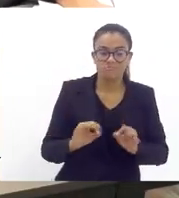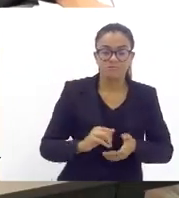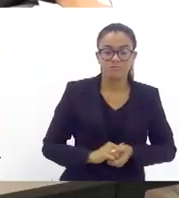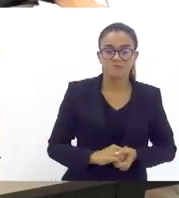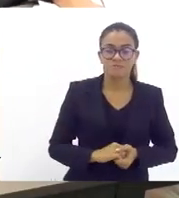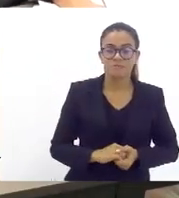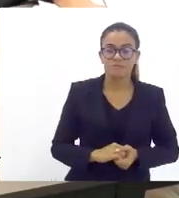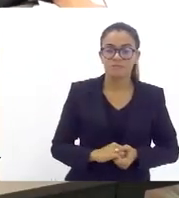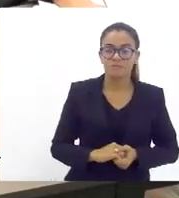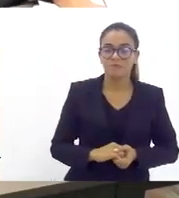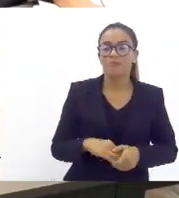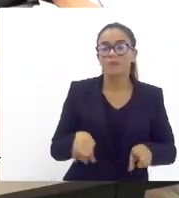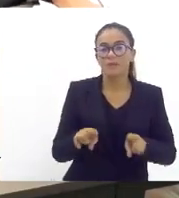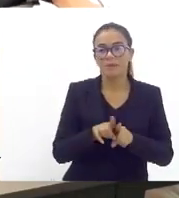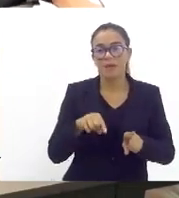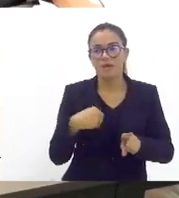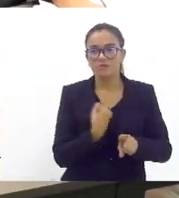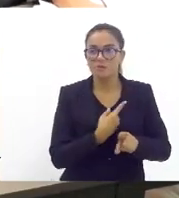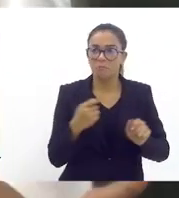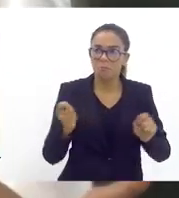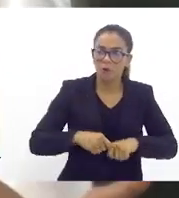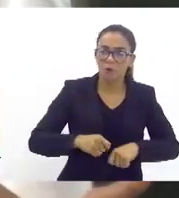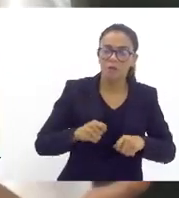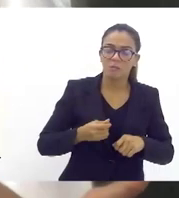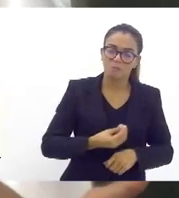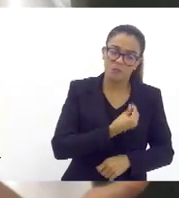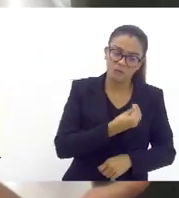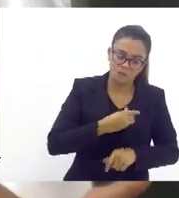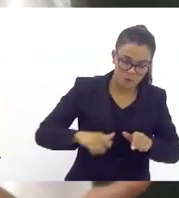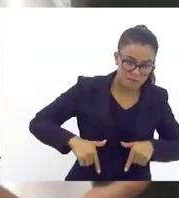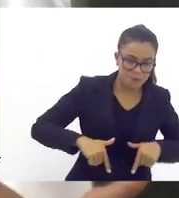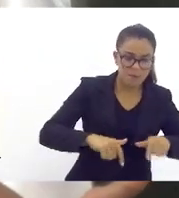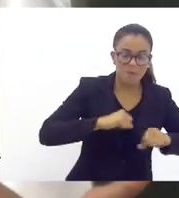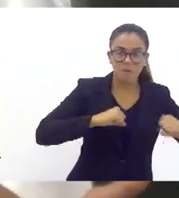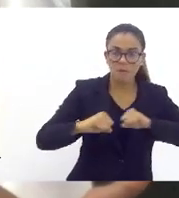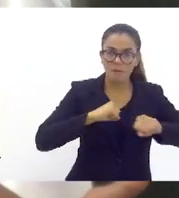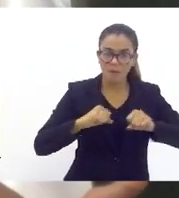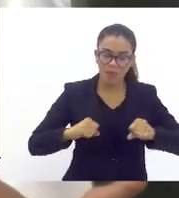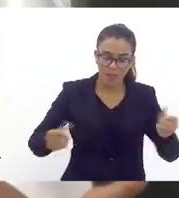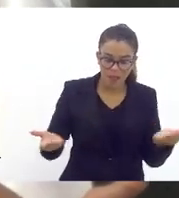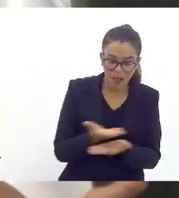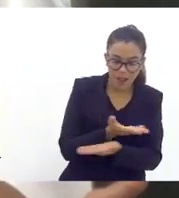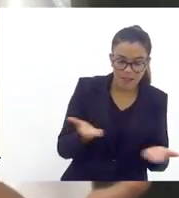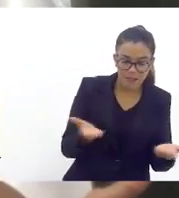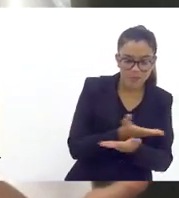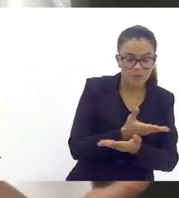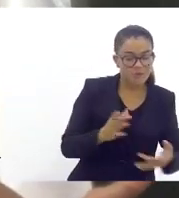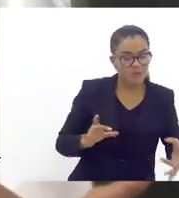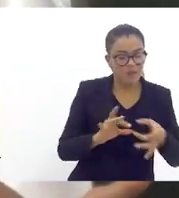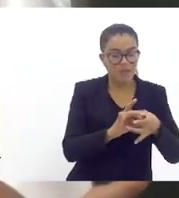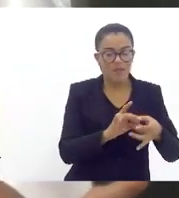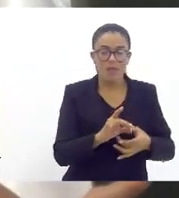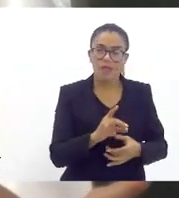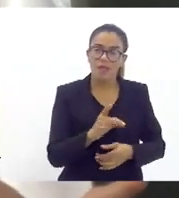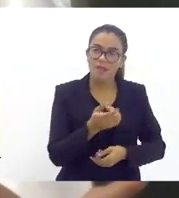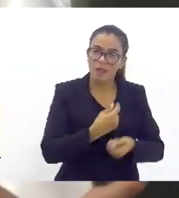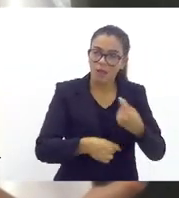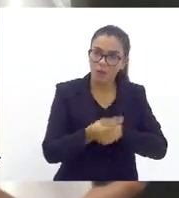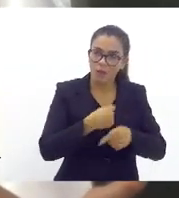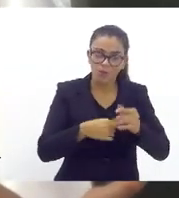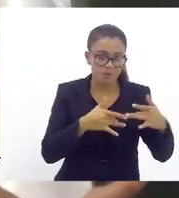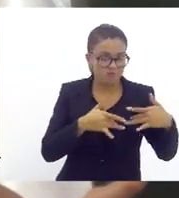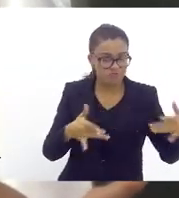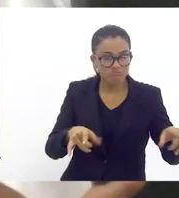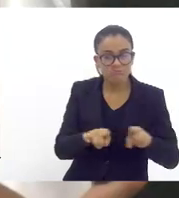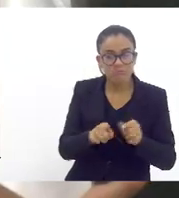trabalho formal. Acho que a gente pode participar ativamente da relação entre essas redes de economia solidária e estabelecer